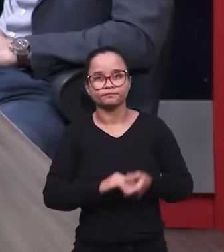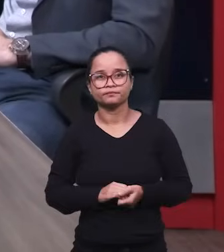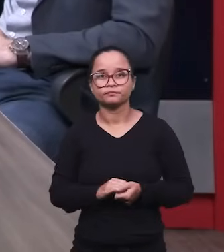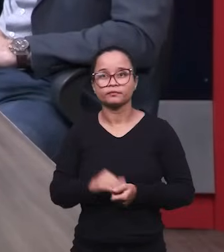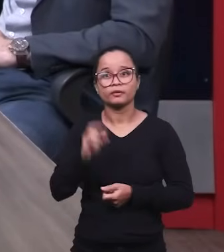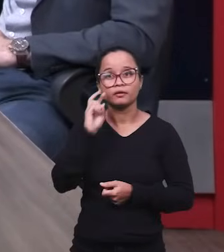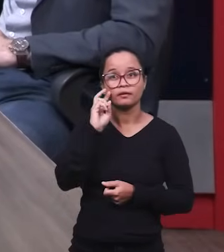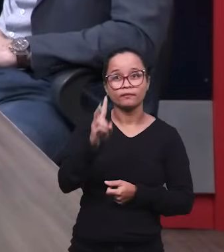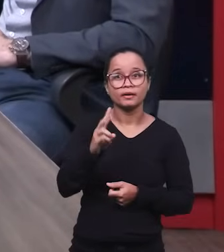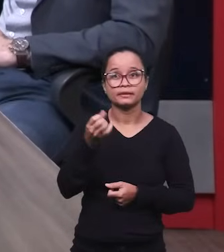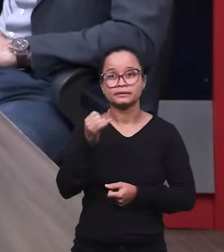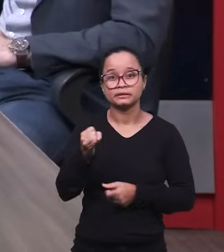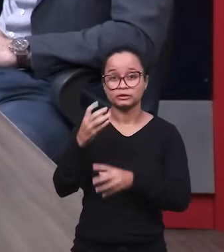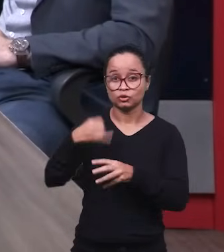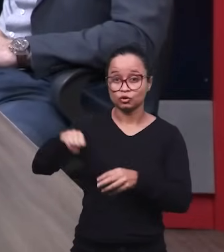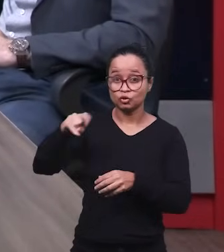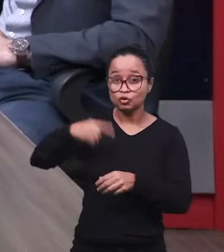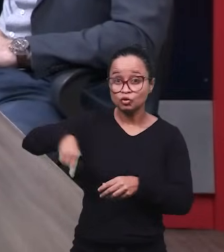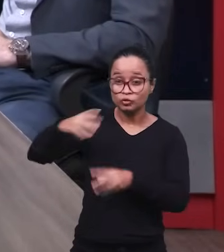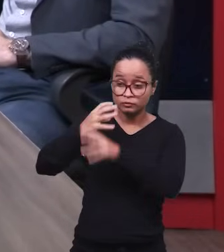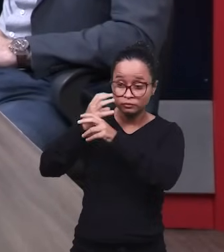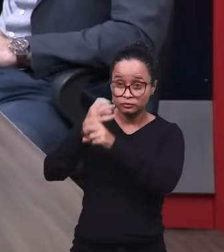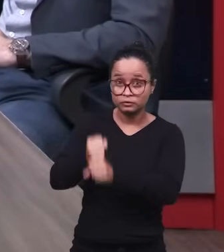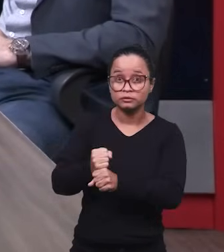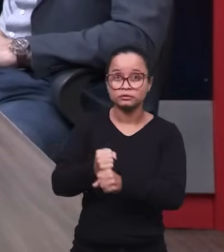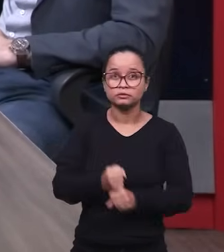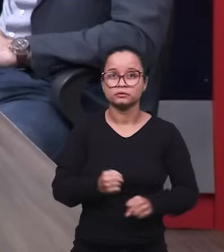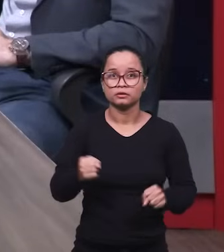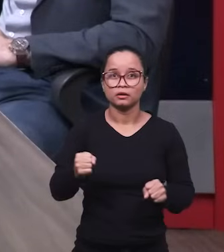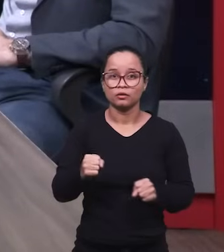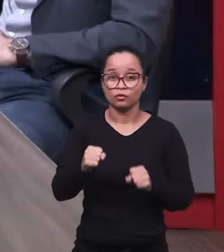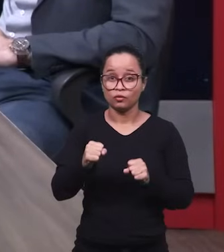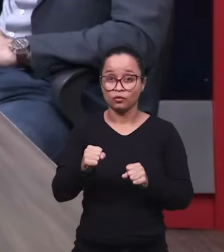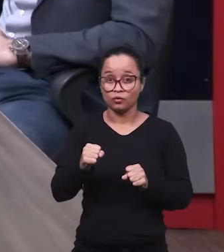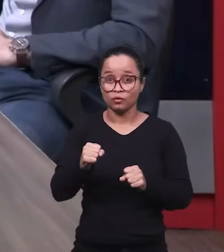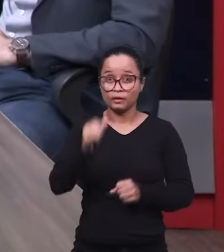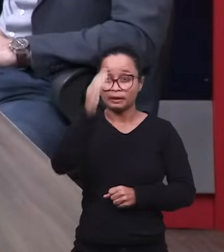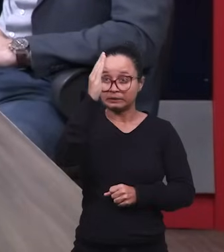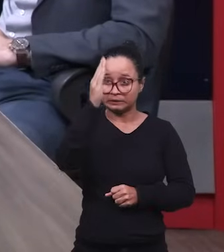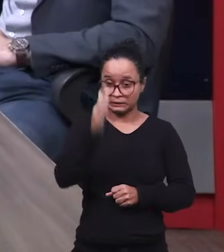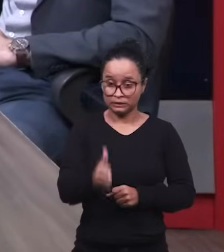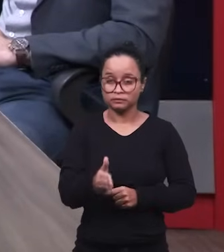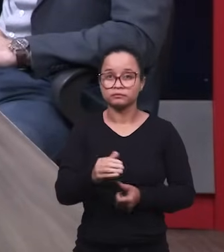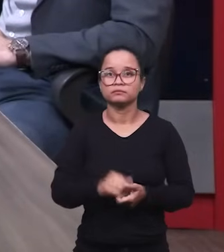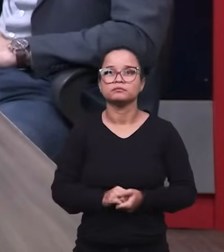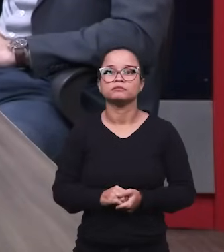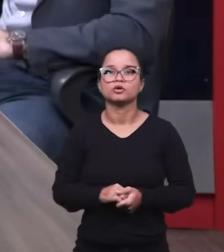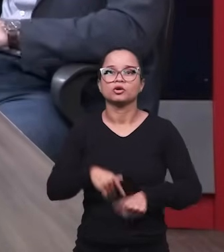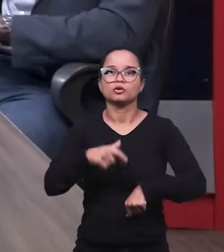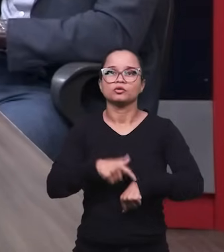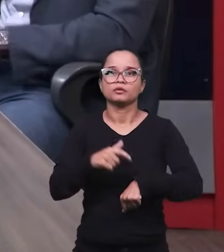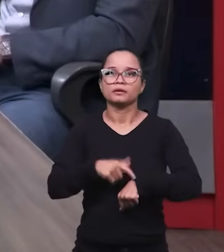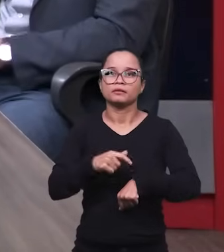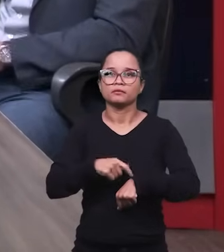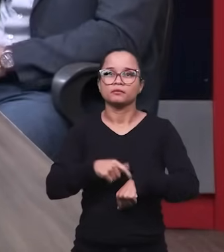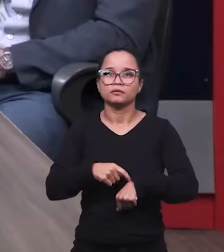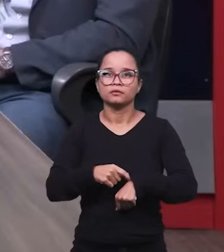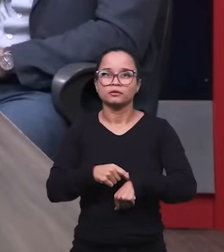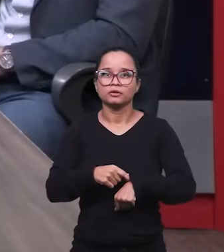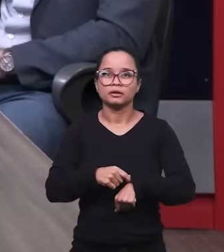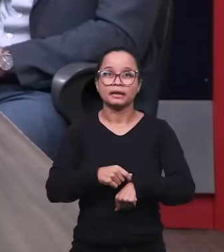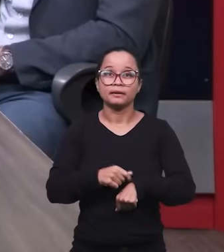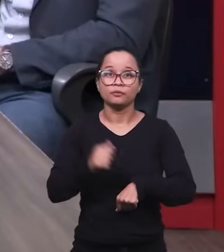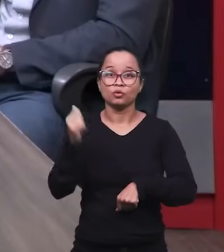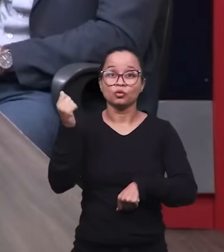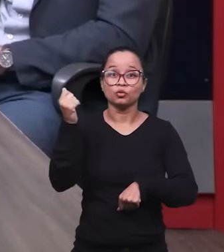que se nós fôssemos calcular em linha reta, o tempo seria menor do